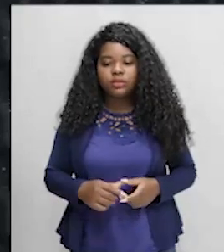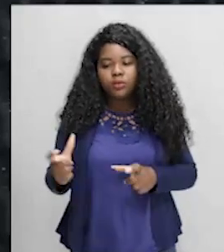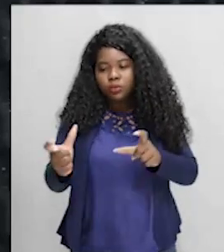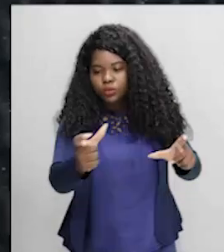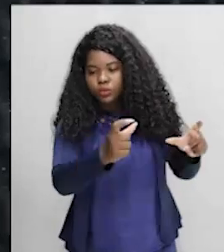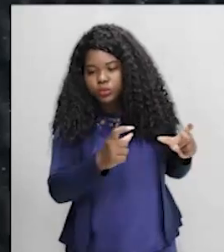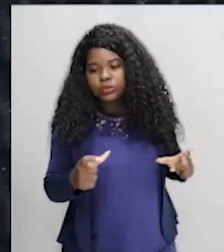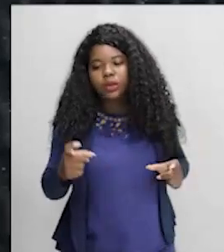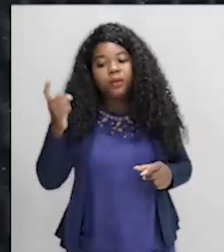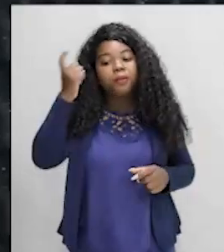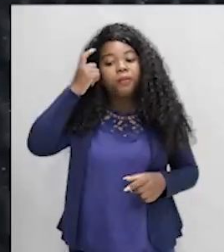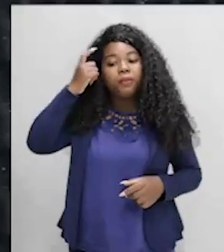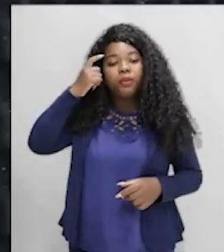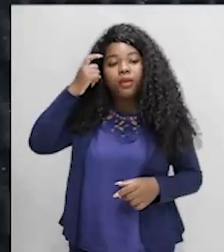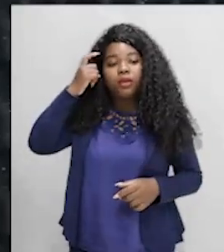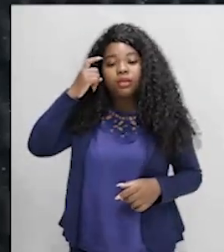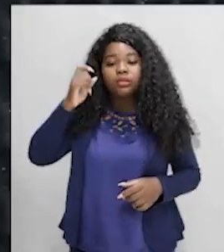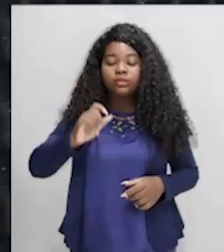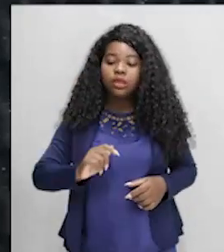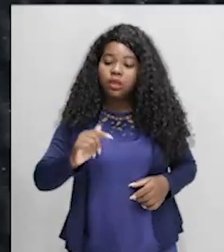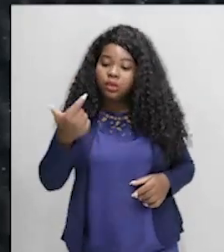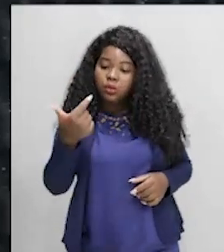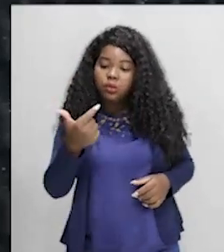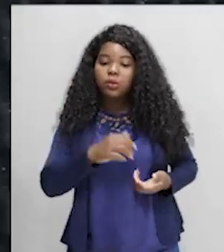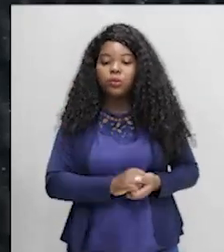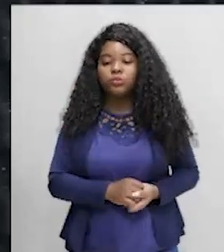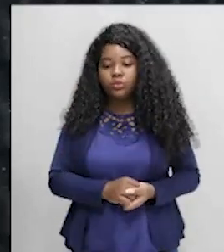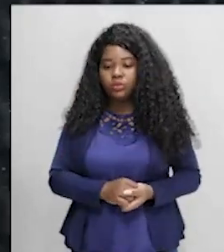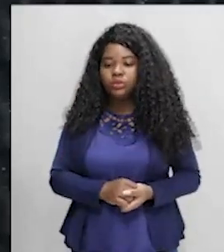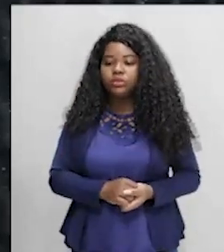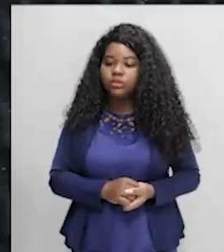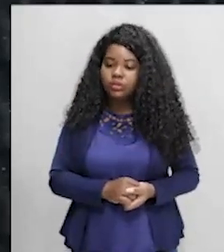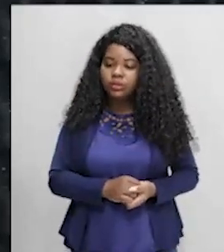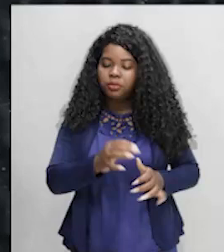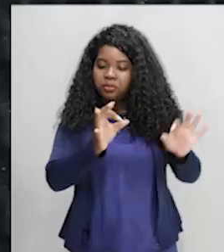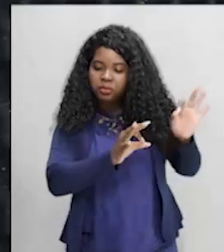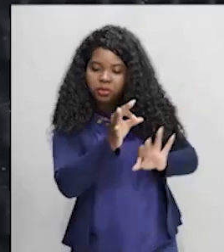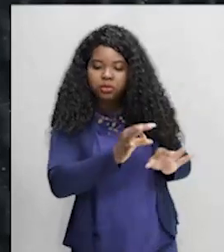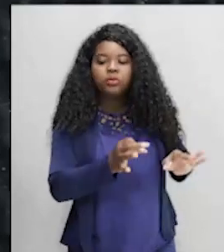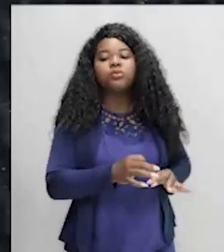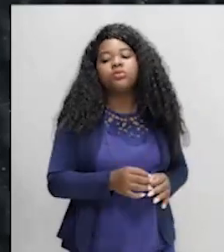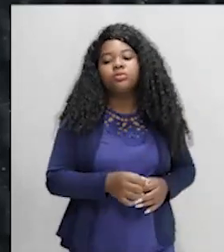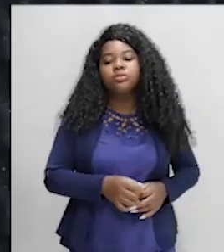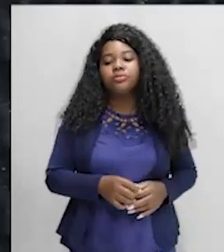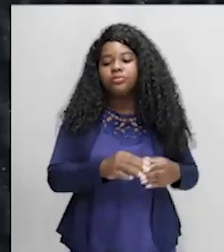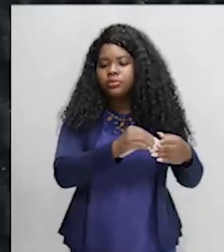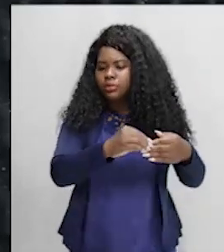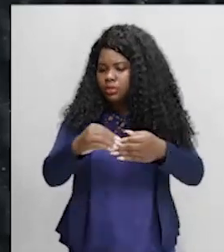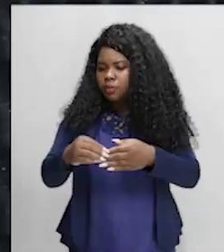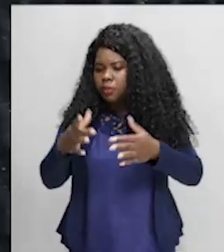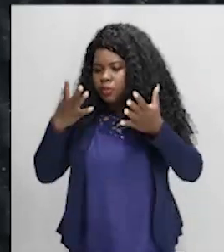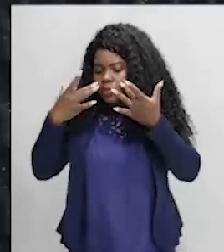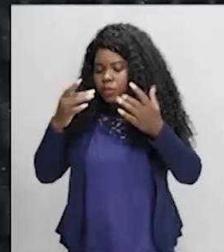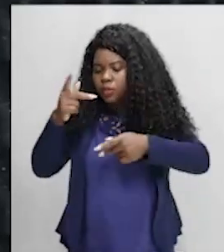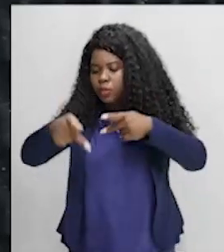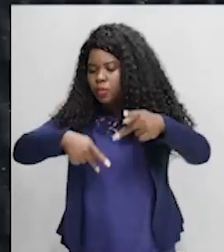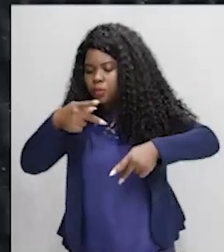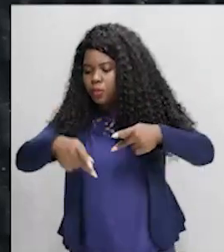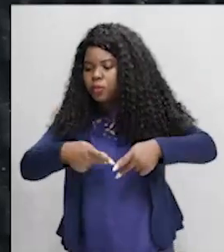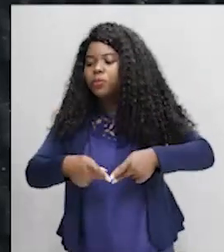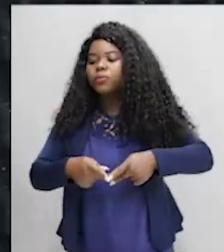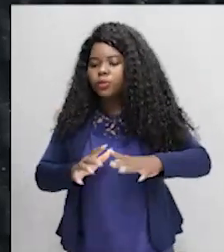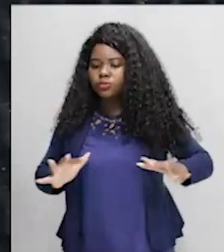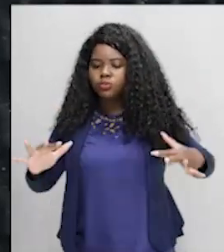lugares, pensar uma nova ocupação, pensar novas formas de levar o teatro ao povo e fazer com que o povo, além de